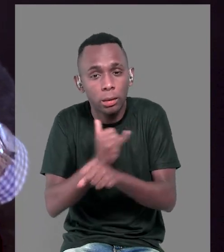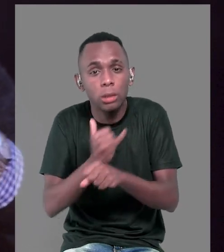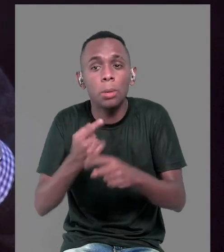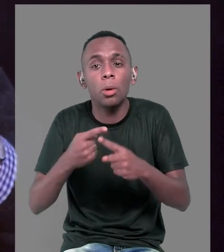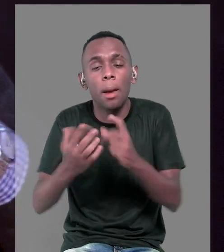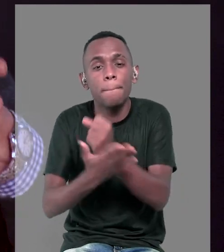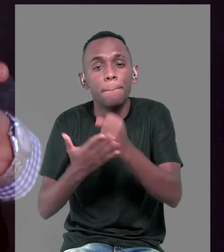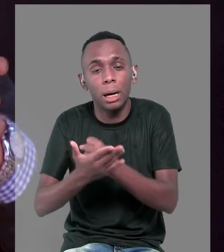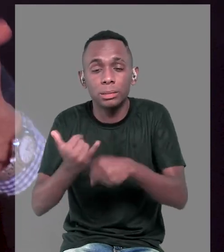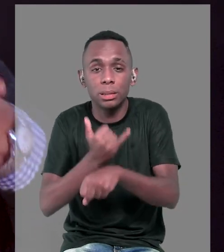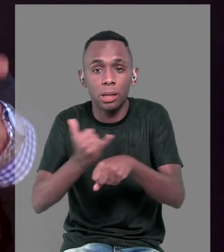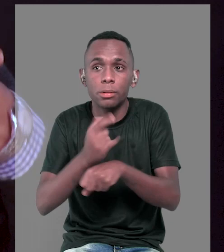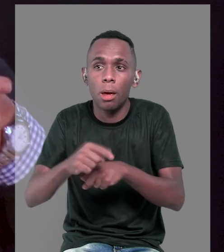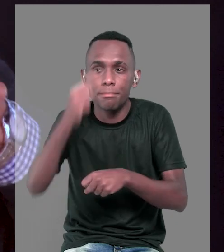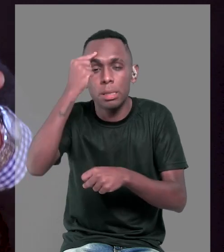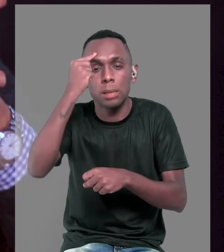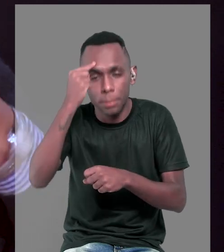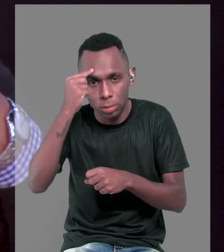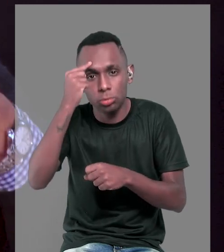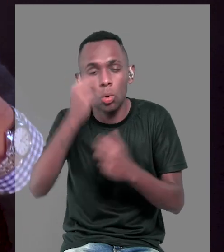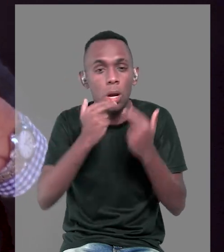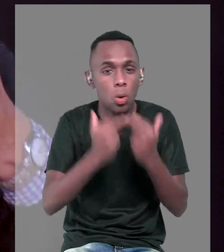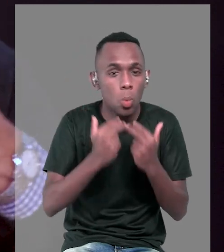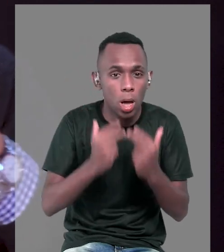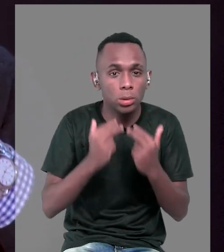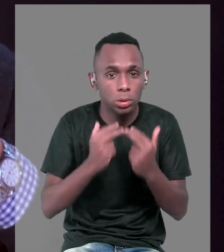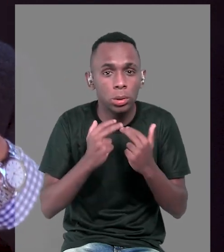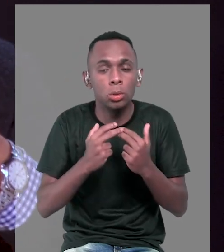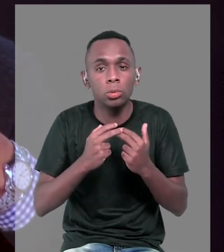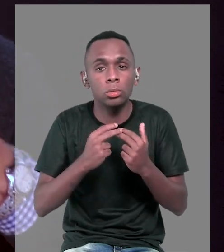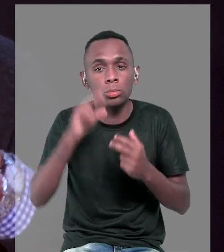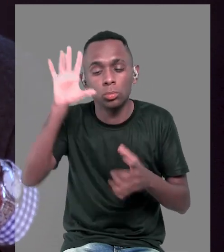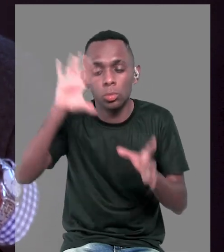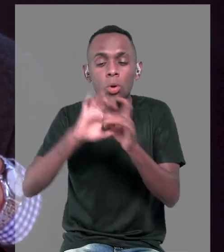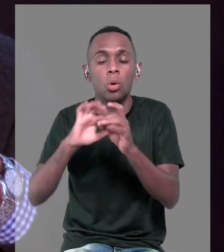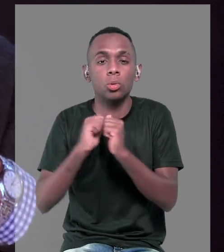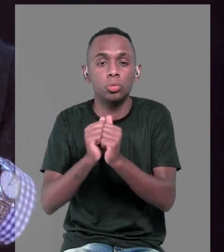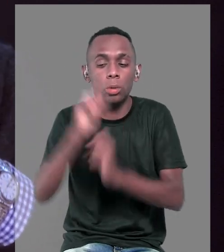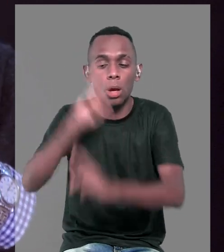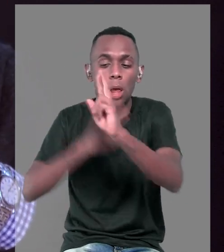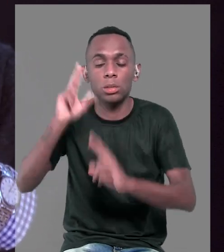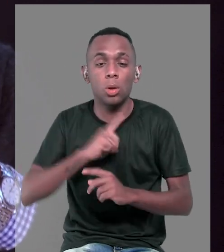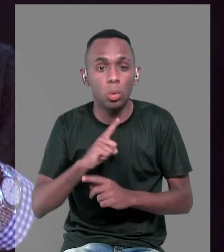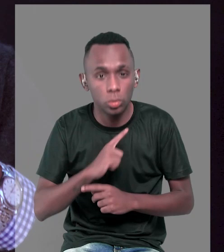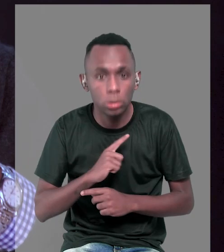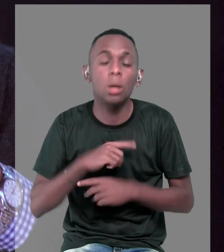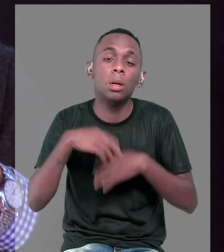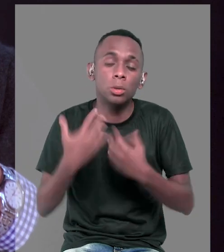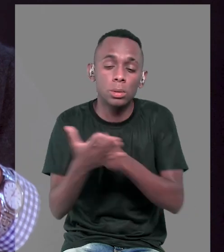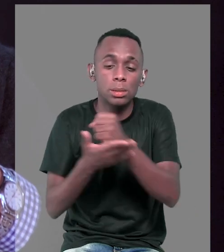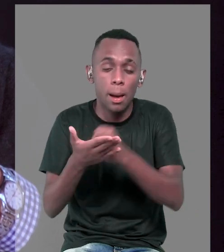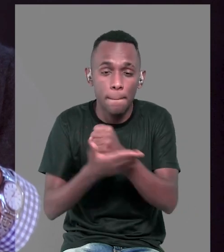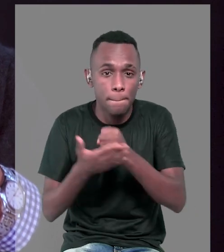o pensamento e a linguagem se tateiam, e ao se insinuar nessa membrana, vai necrosando